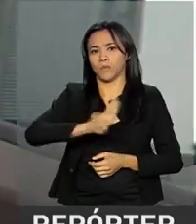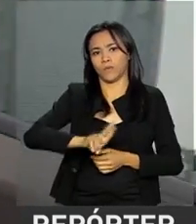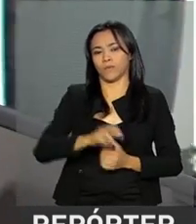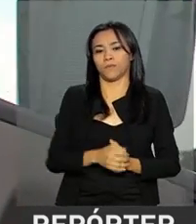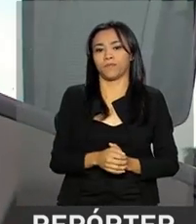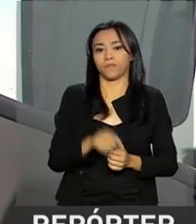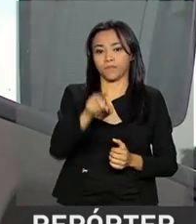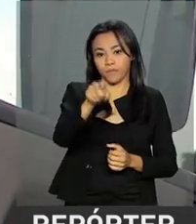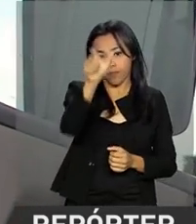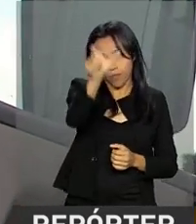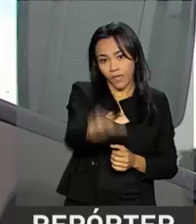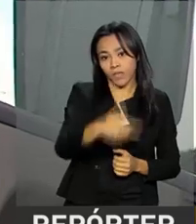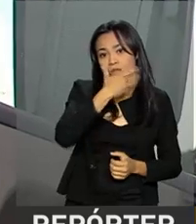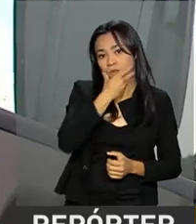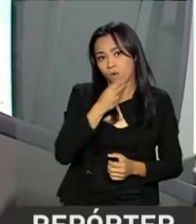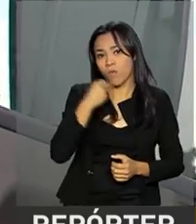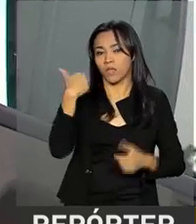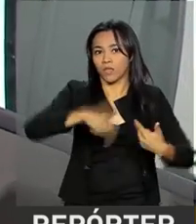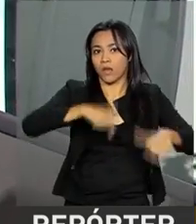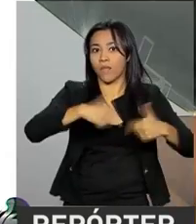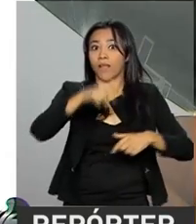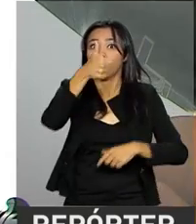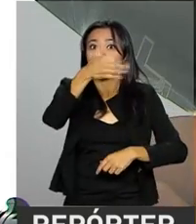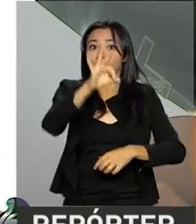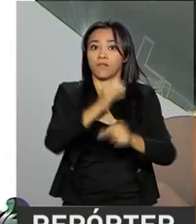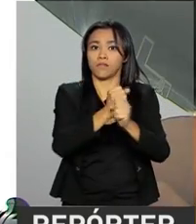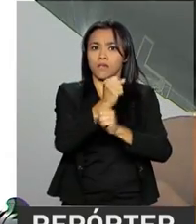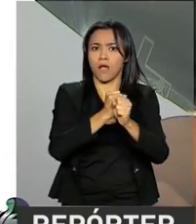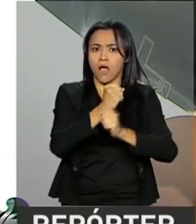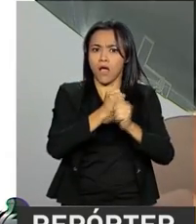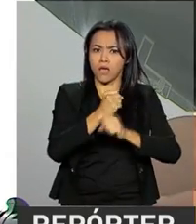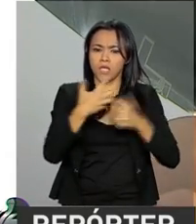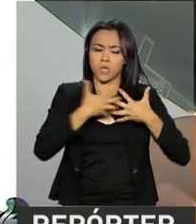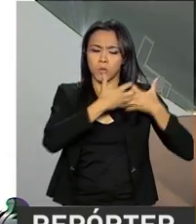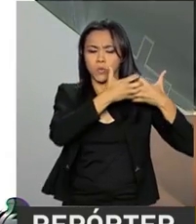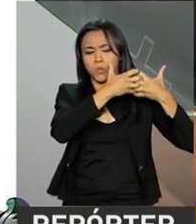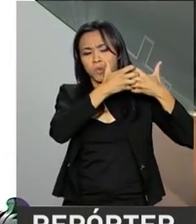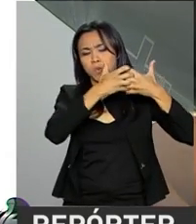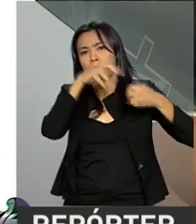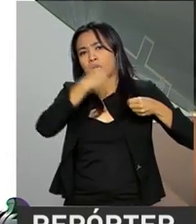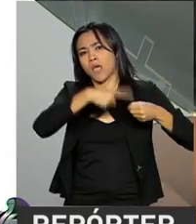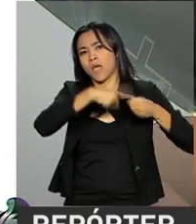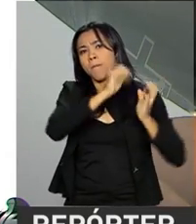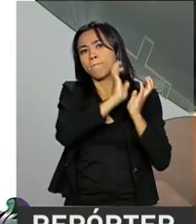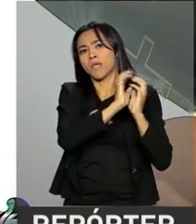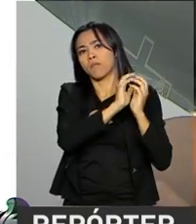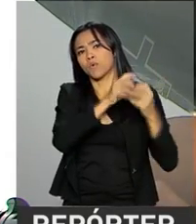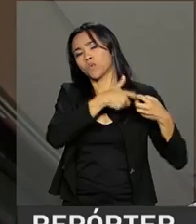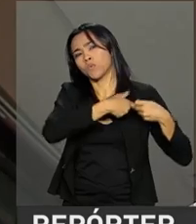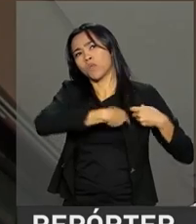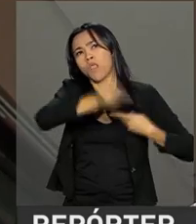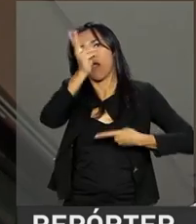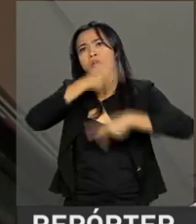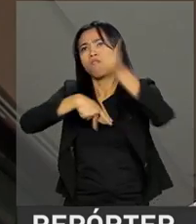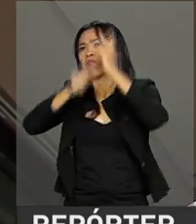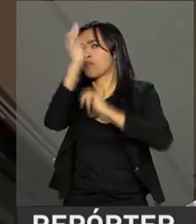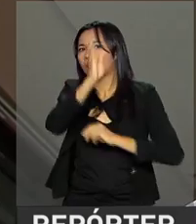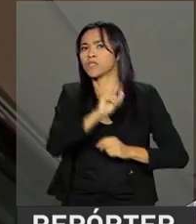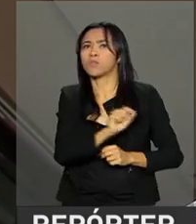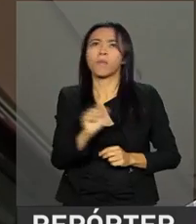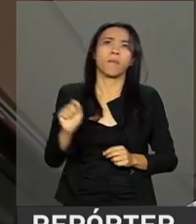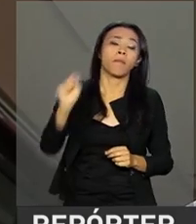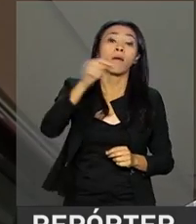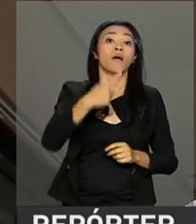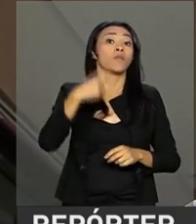elivaldo está na estrada há dez anos ele leva carga de são caetano em pernambuco para todo o brasil ano que vem vai